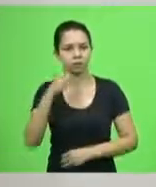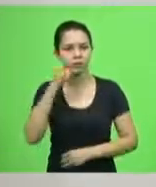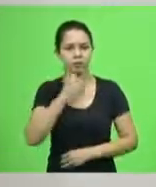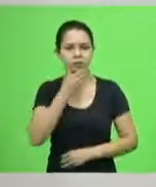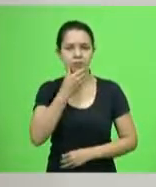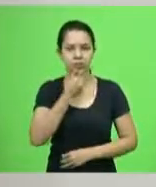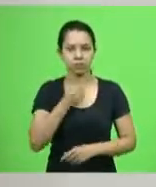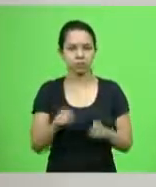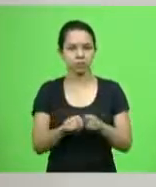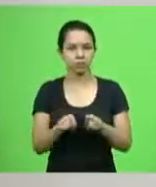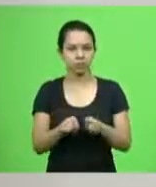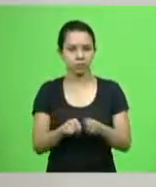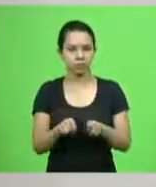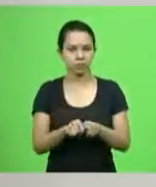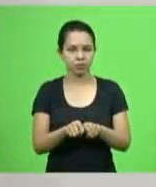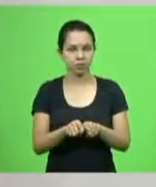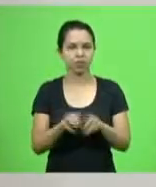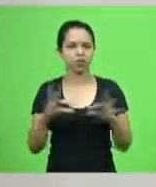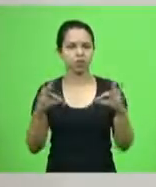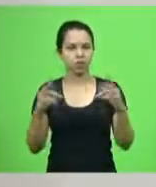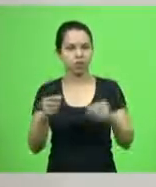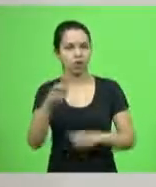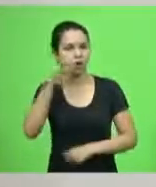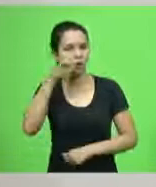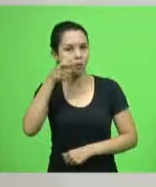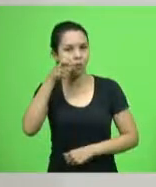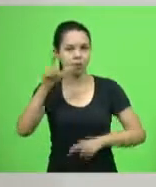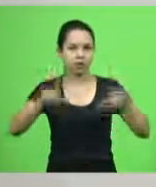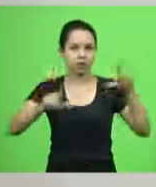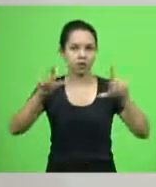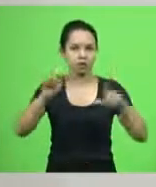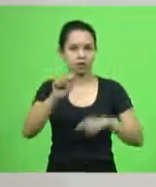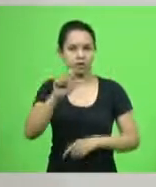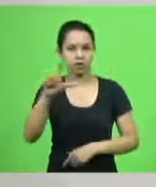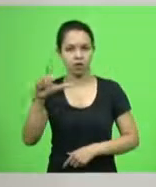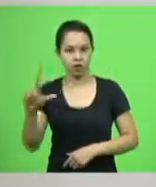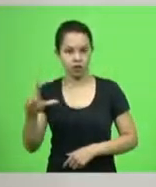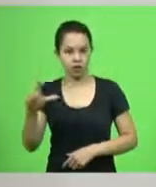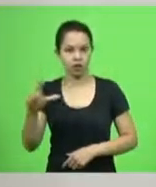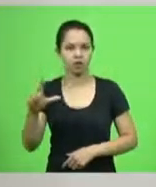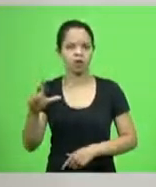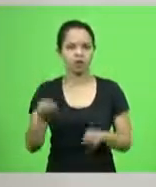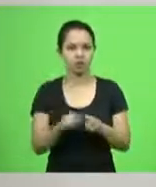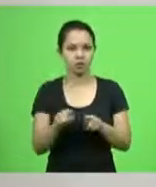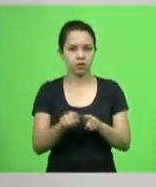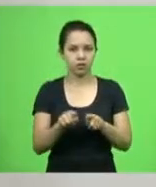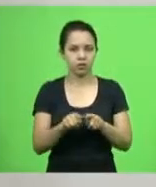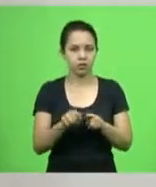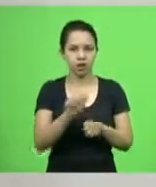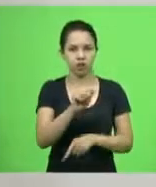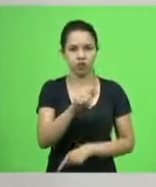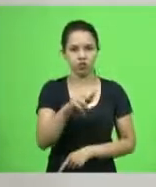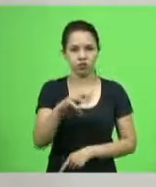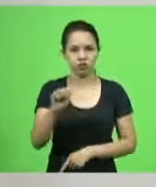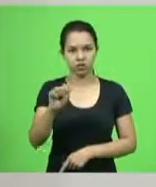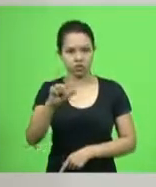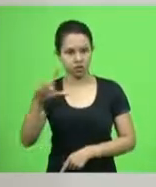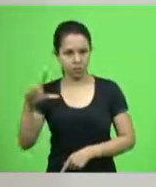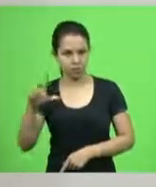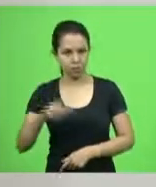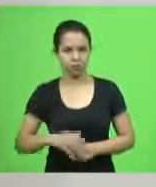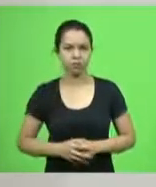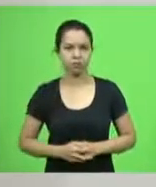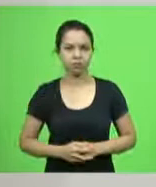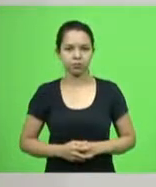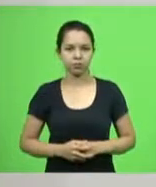e todos que nos acompanham pela TVA ou pela Agência L. Quero falar de algo que não é